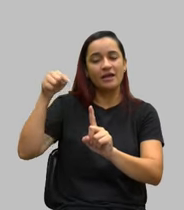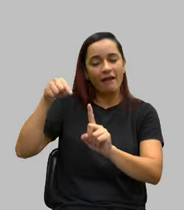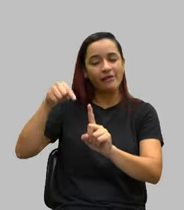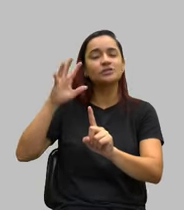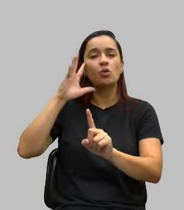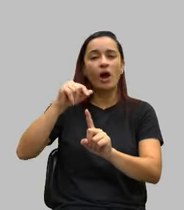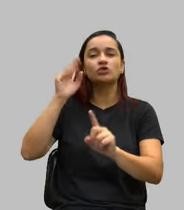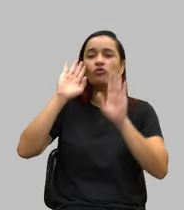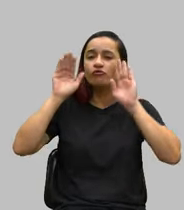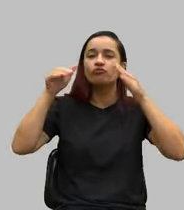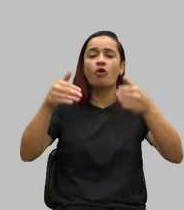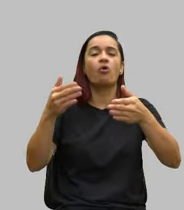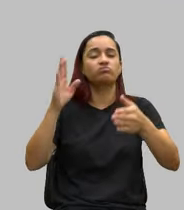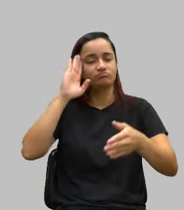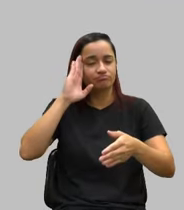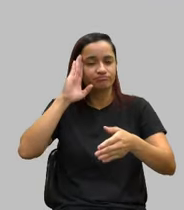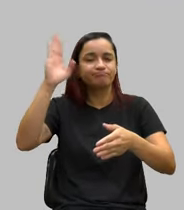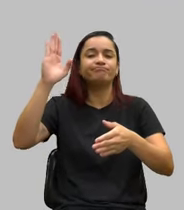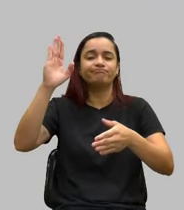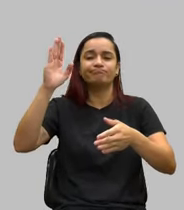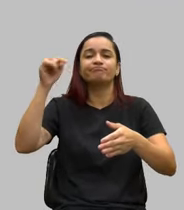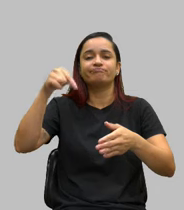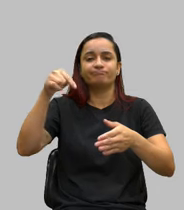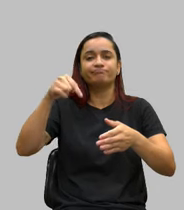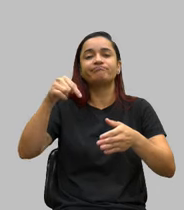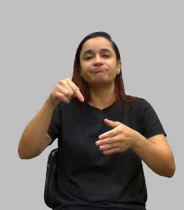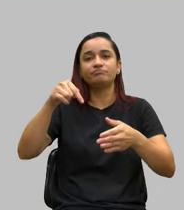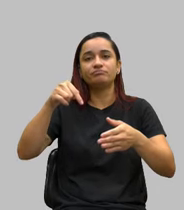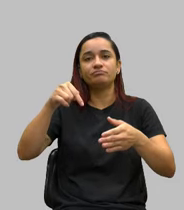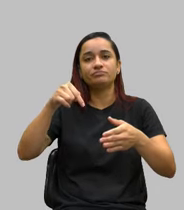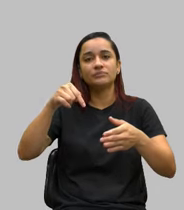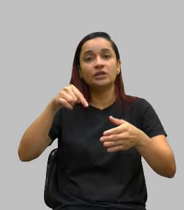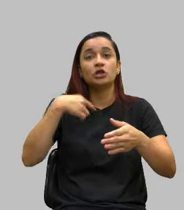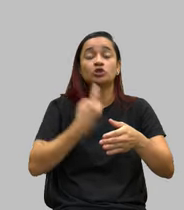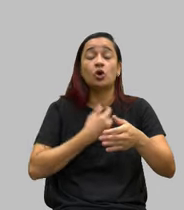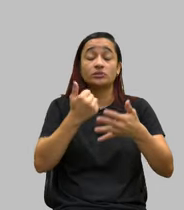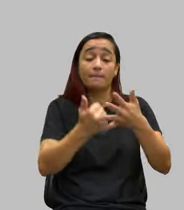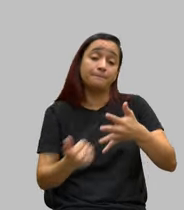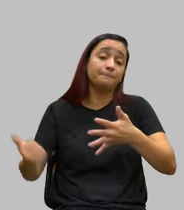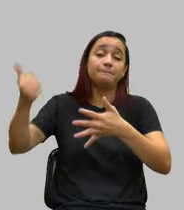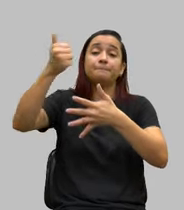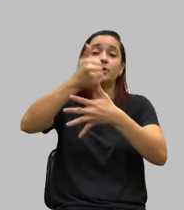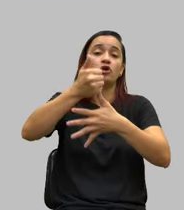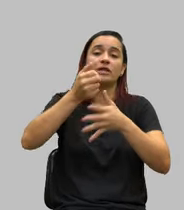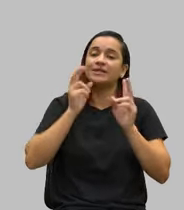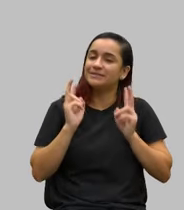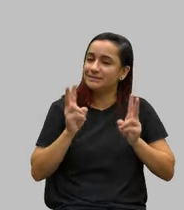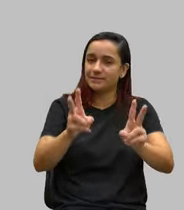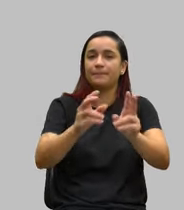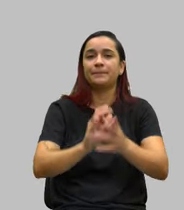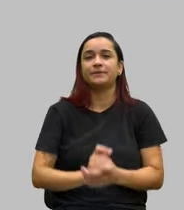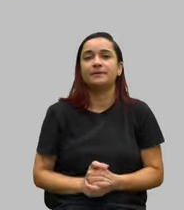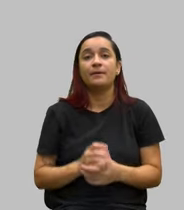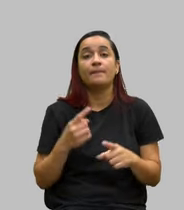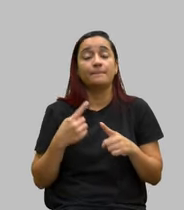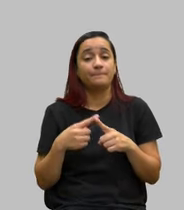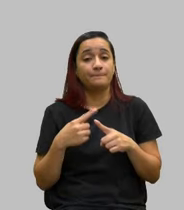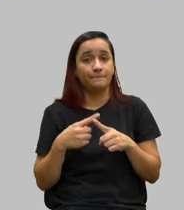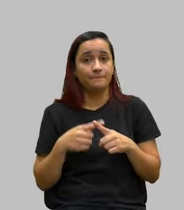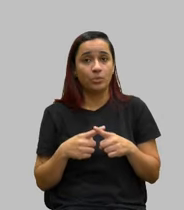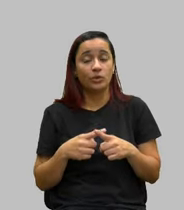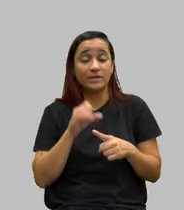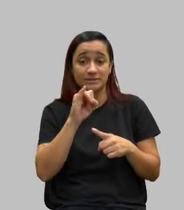o foco eh eh esse essa deve ser a nossa prioridade sempre sim porque aí